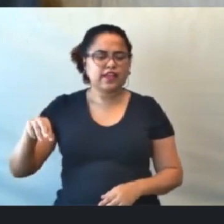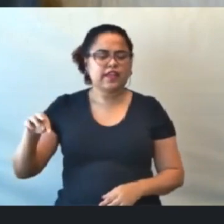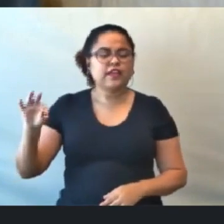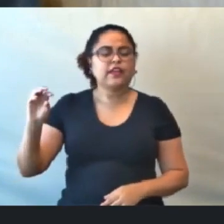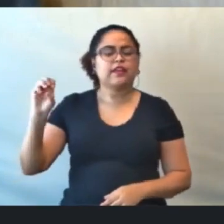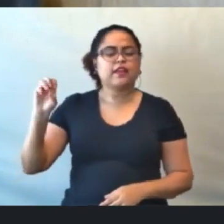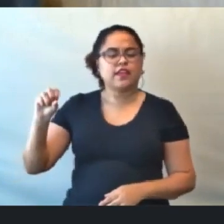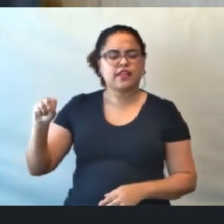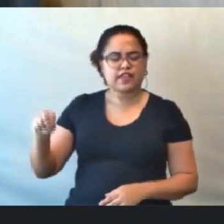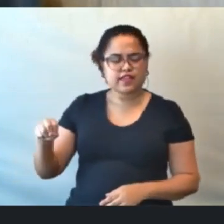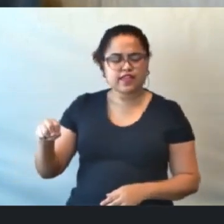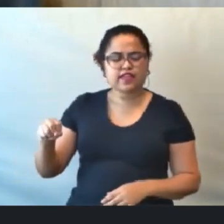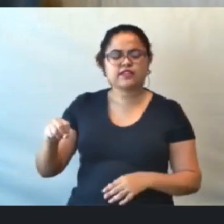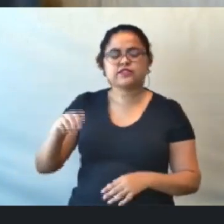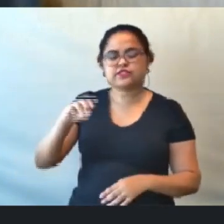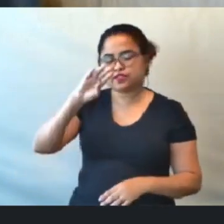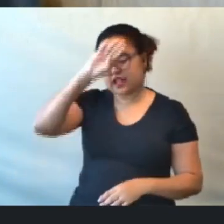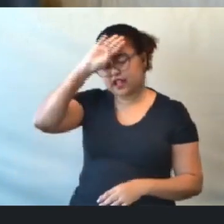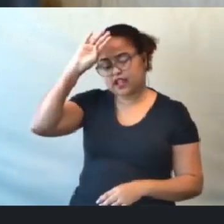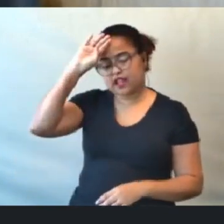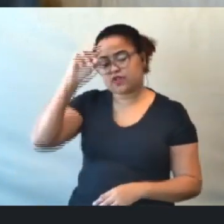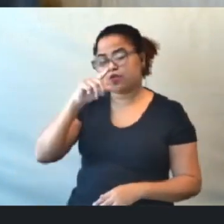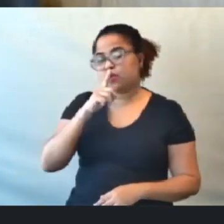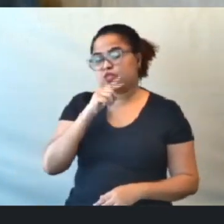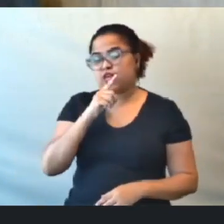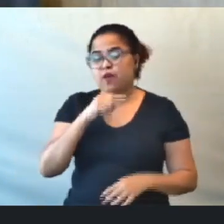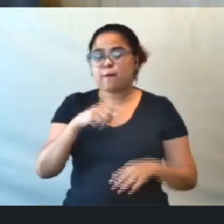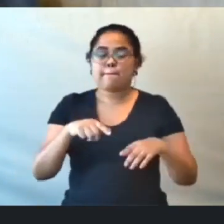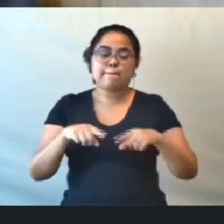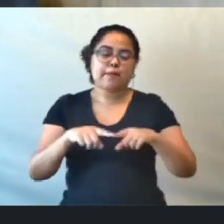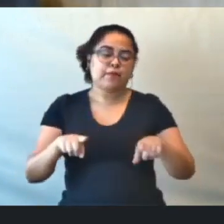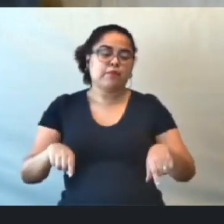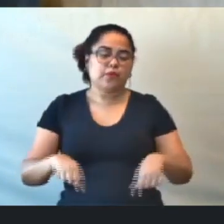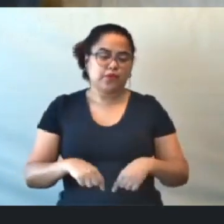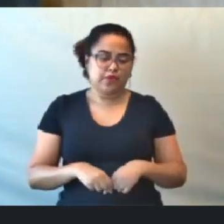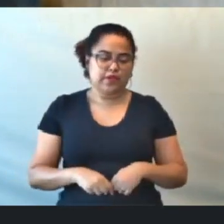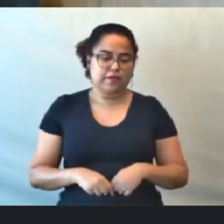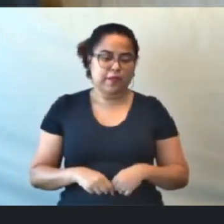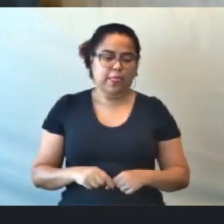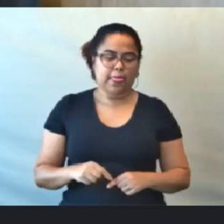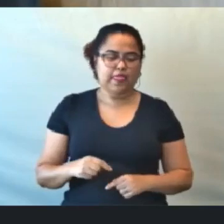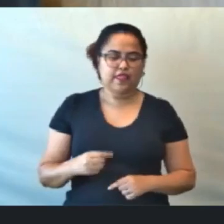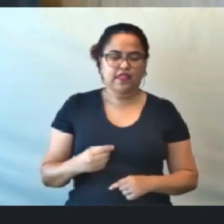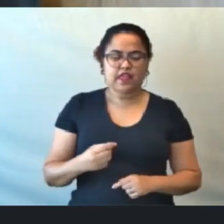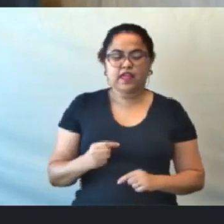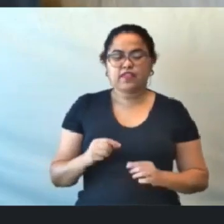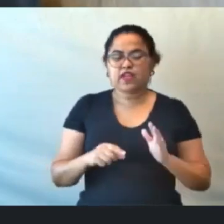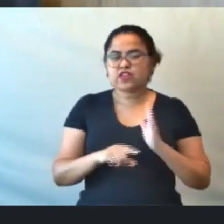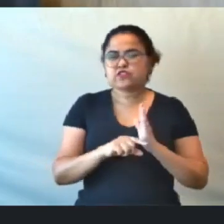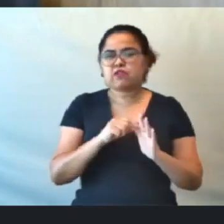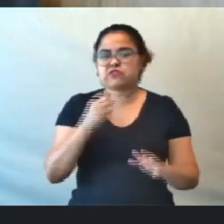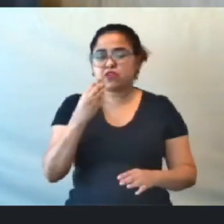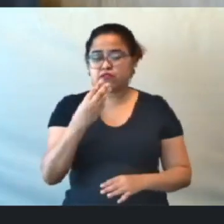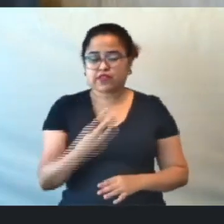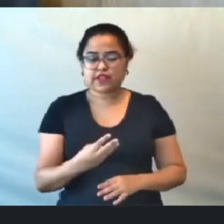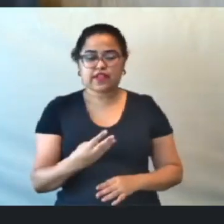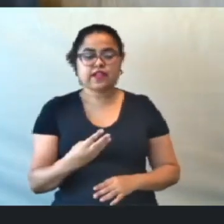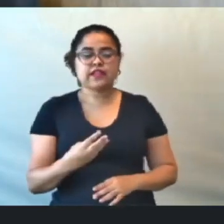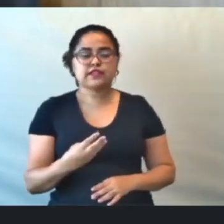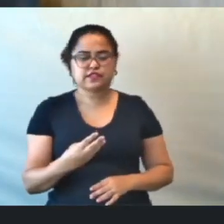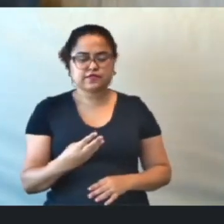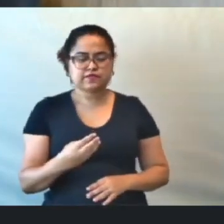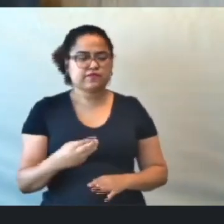A classe 3 da resolução CONAMA entende, para o meio ambiente em geral, que possa